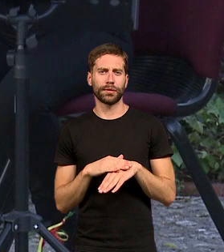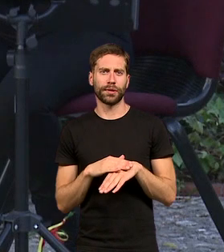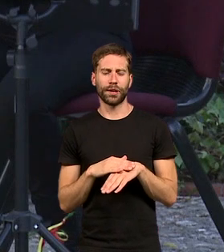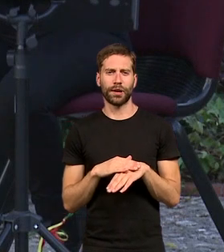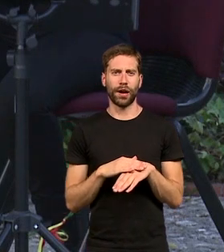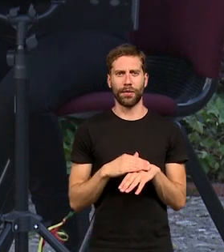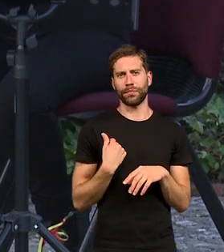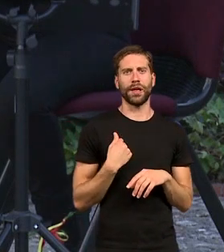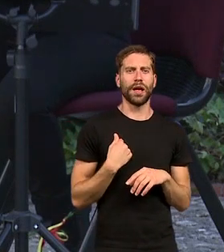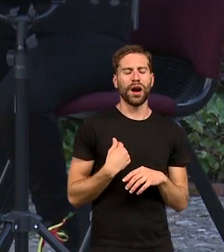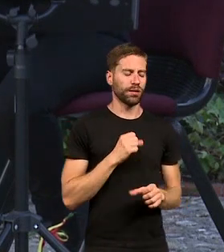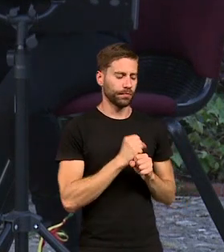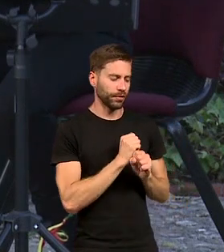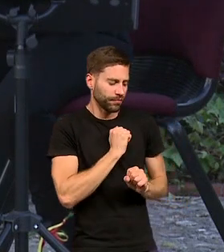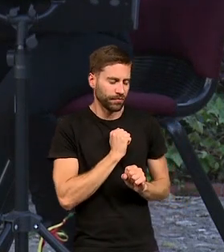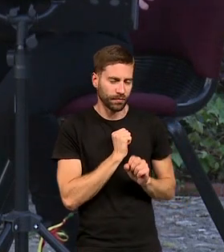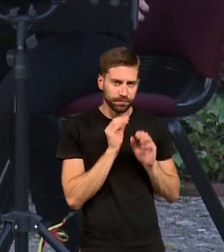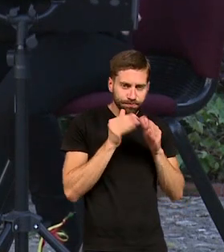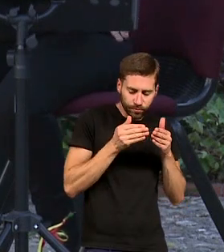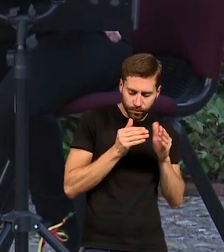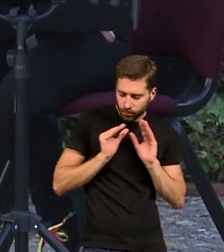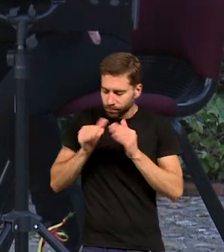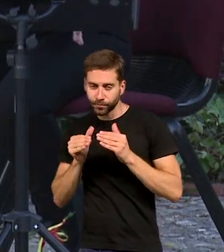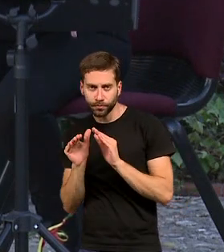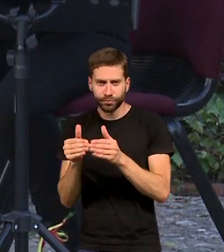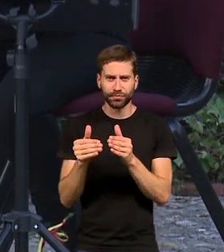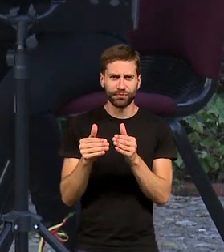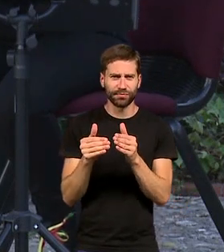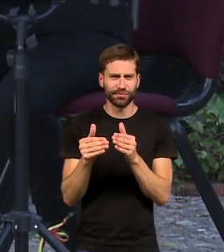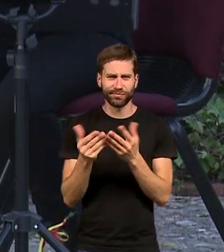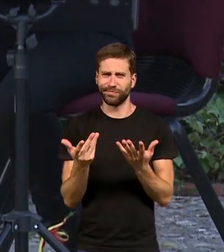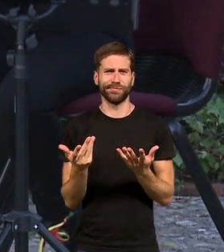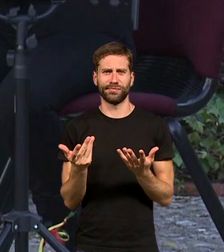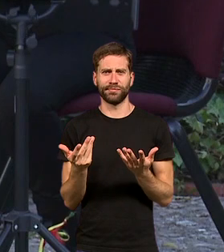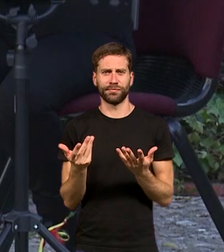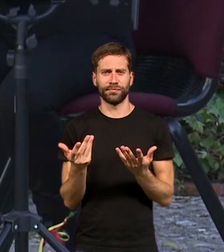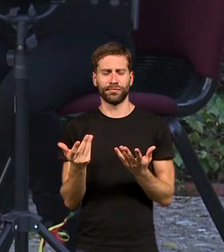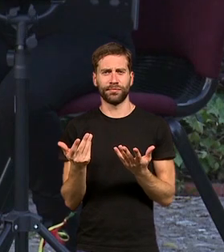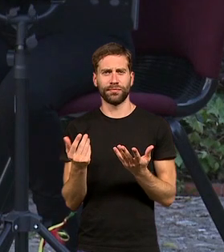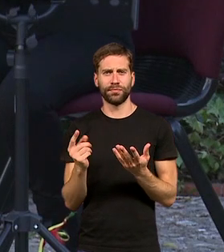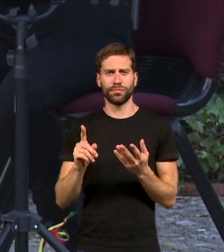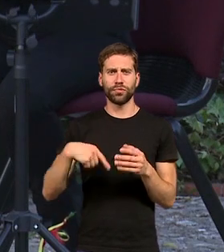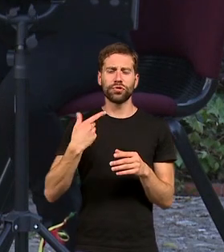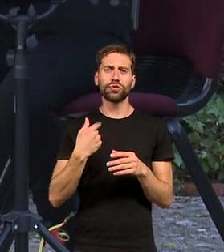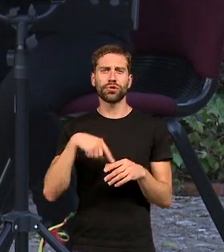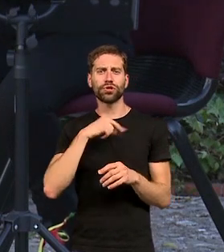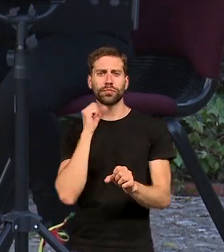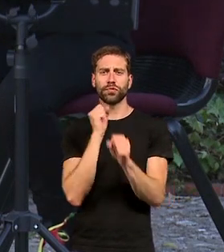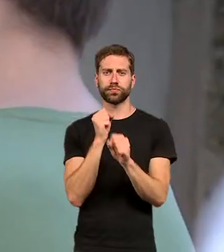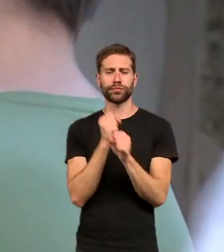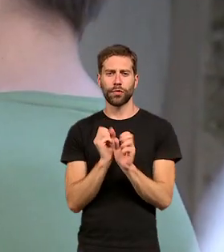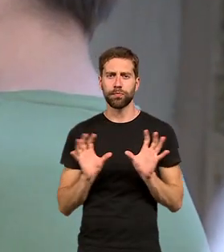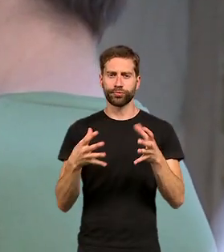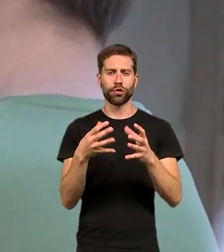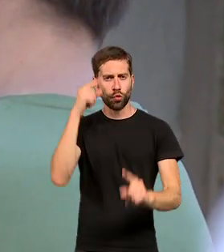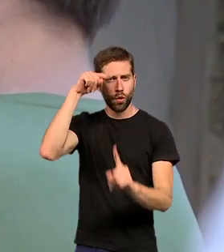nossa concha, cada um, ah, vou fazer e tal, ok, não é mau, mas quer dizer, quando as pessoas trabalham num conjunto,